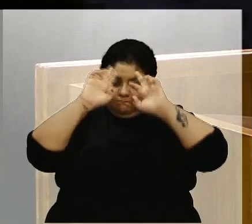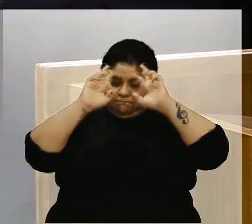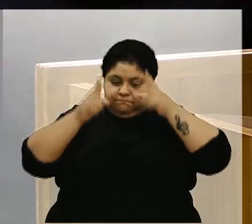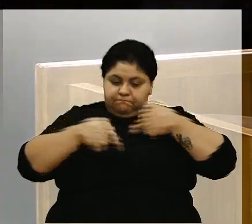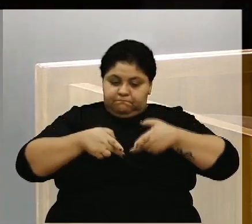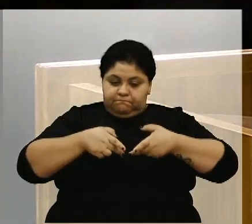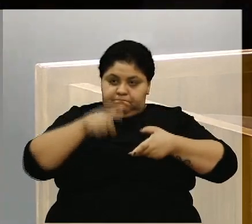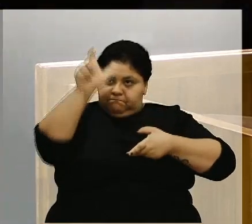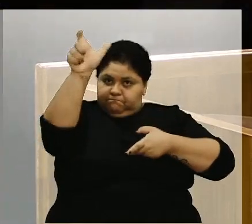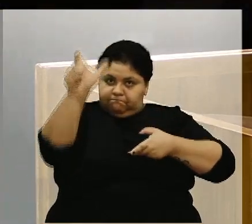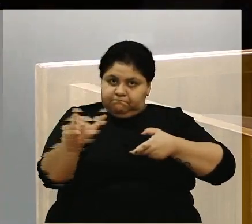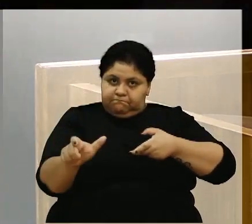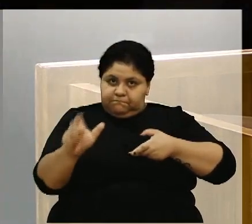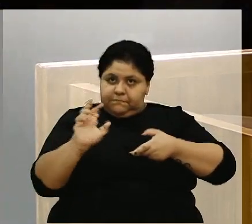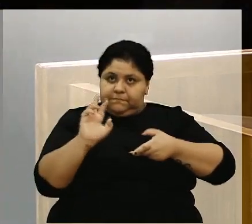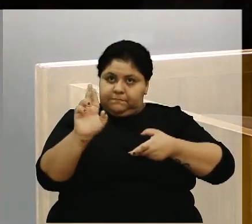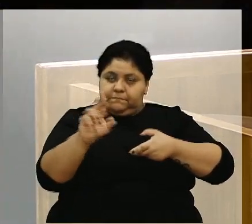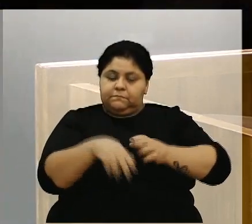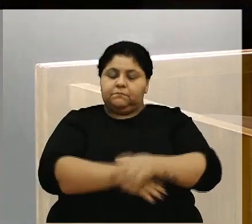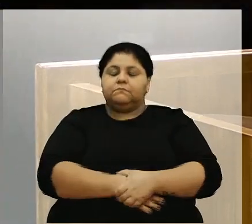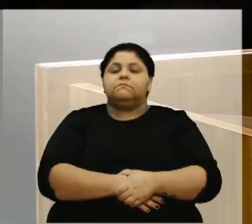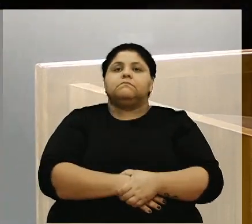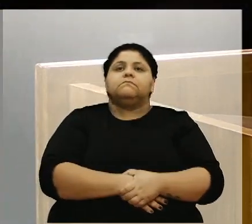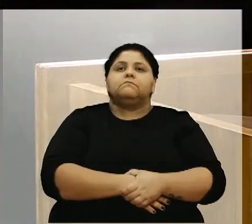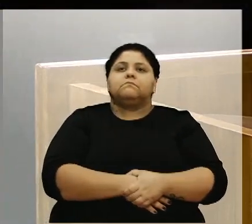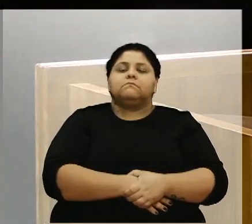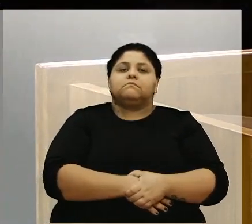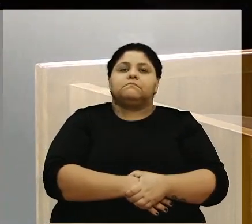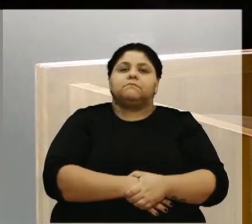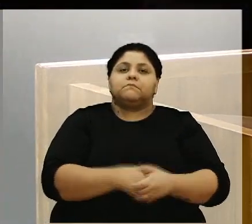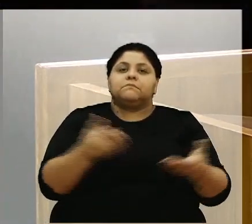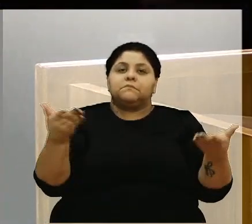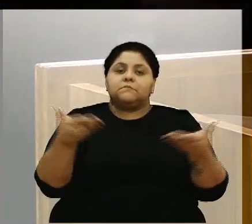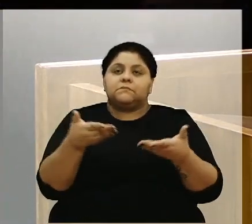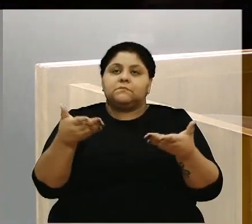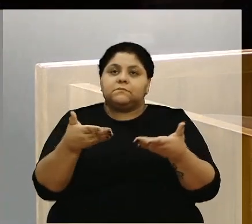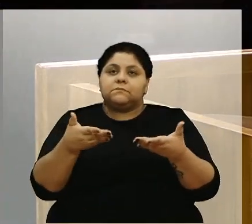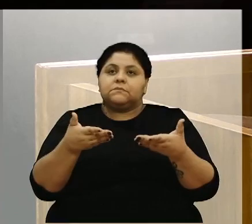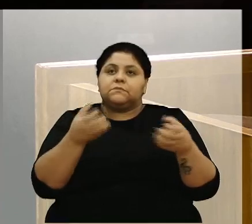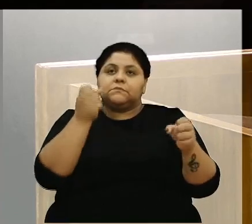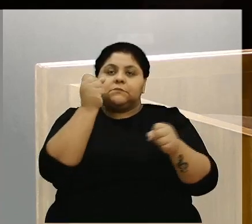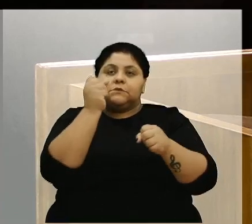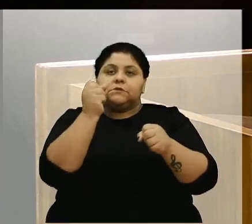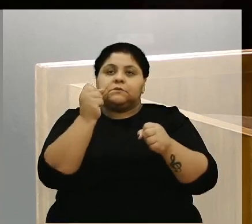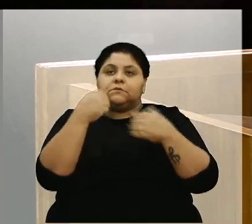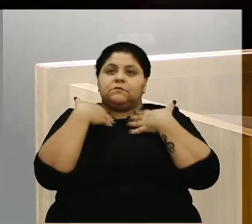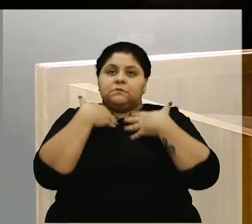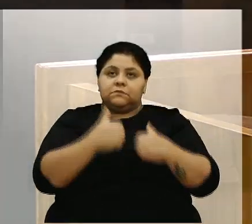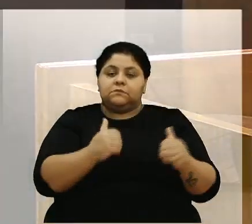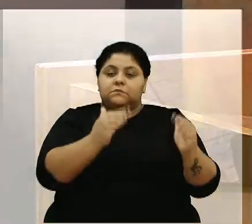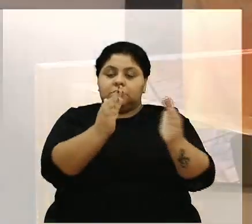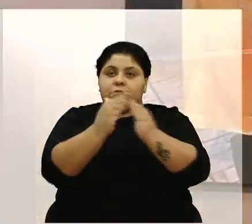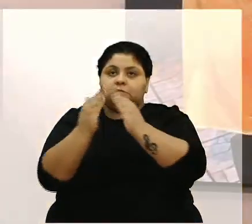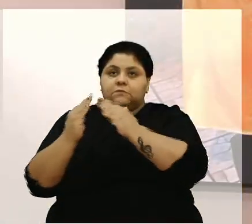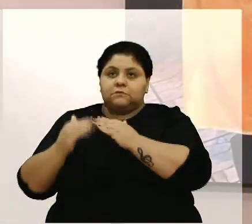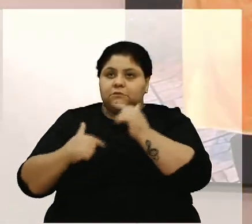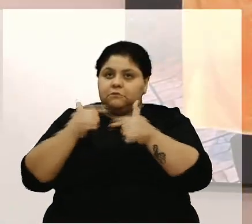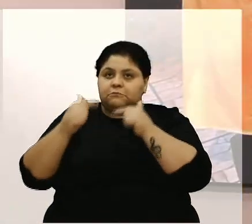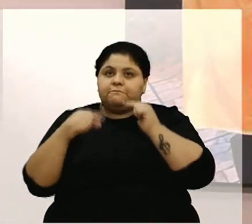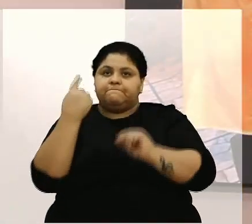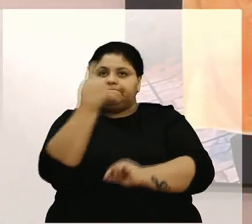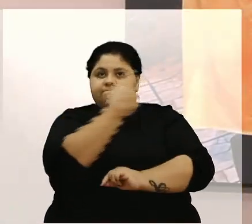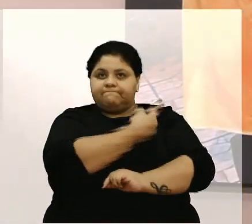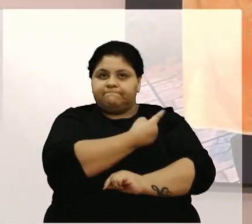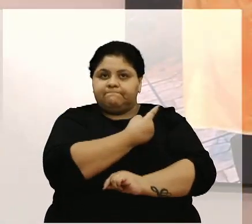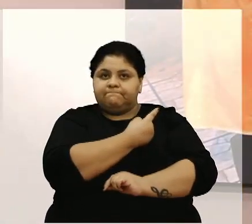pessoa. Então, aqui a gente pode notar a Secretaria da Habitação, que vem fazendo um baita trabalho na linha de frente